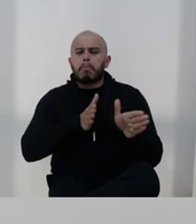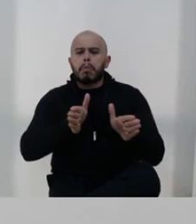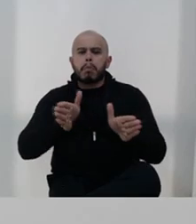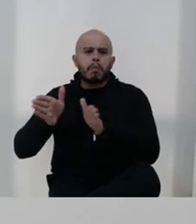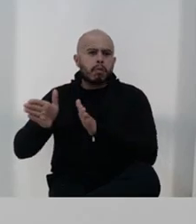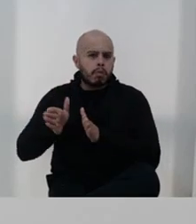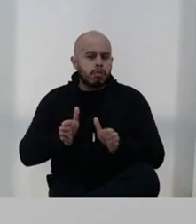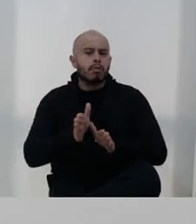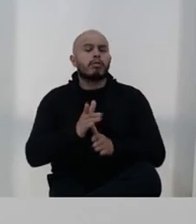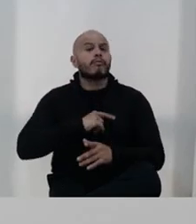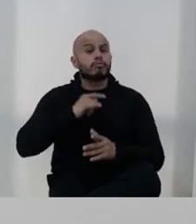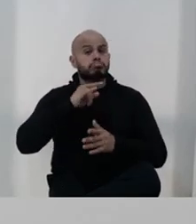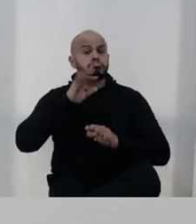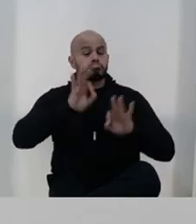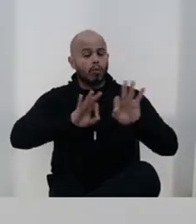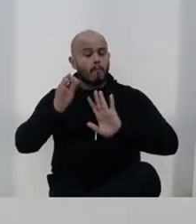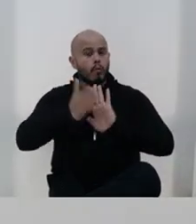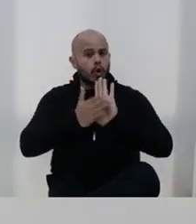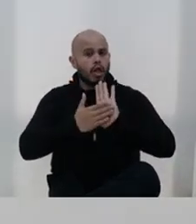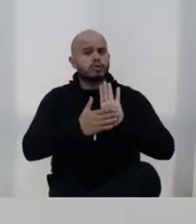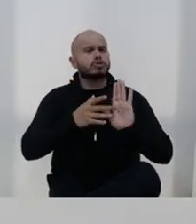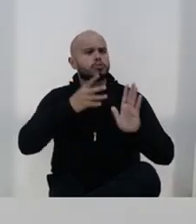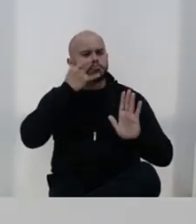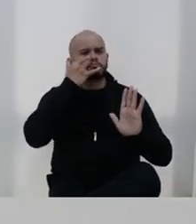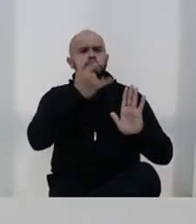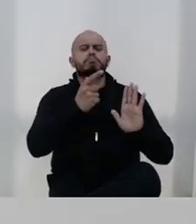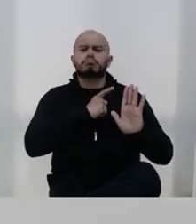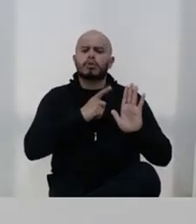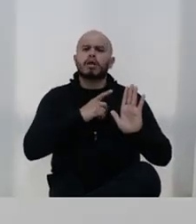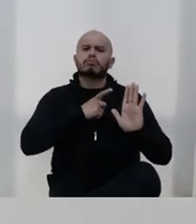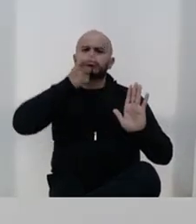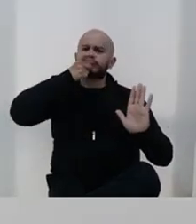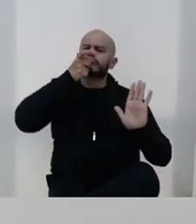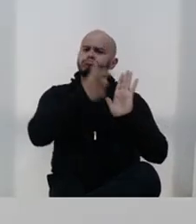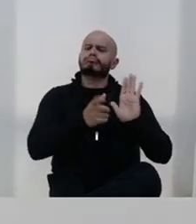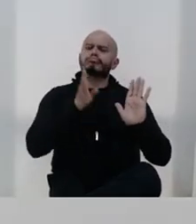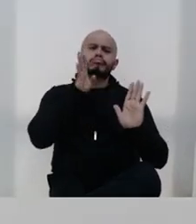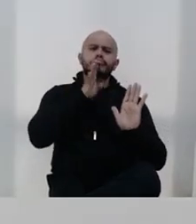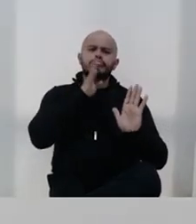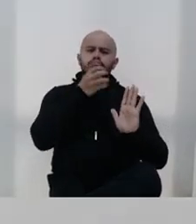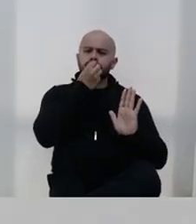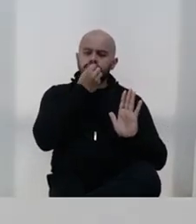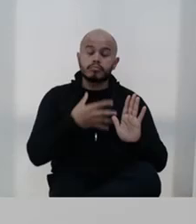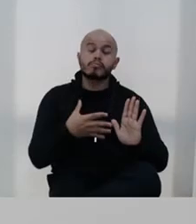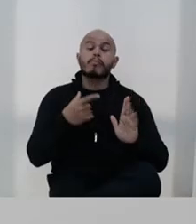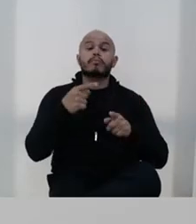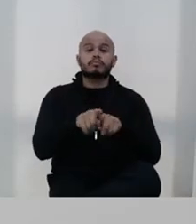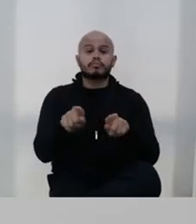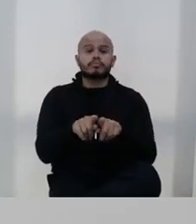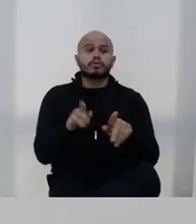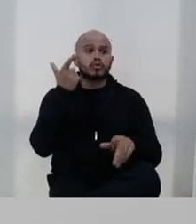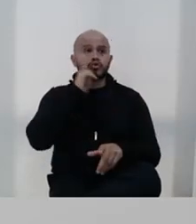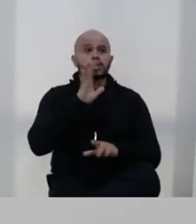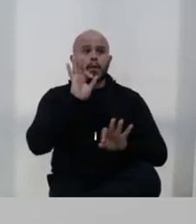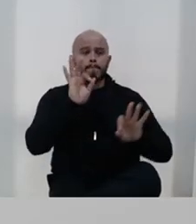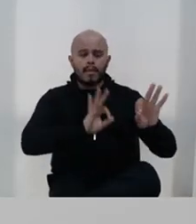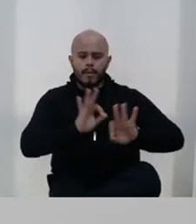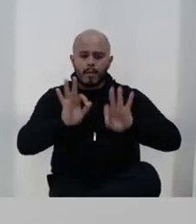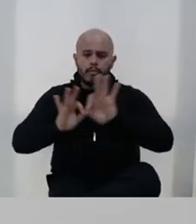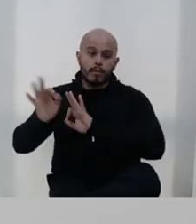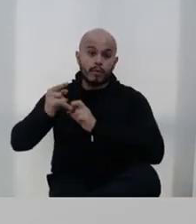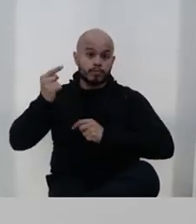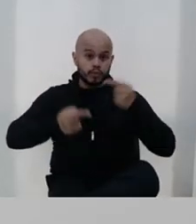que nos interessou bastante em termos até de capacitação do nosso próprio Departamento de Recursos Humanos e da construção de políticas, e